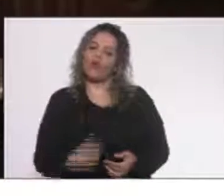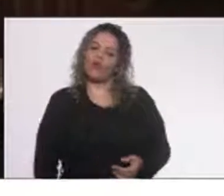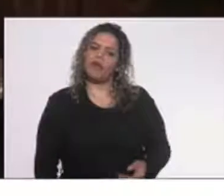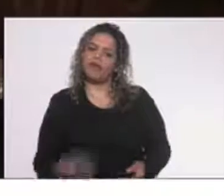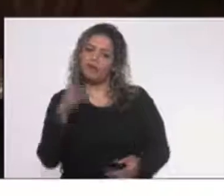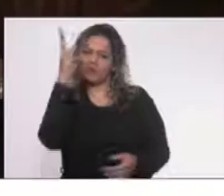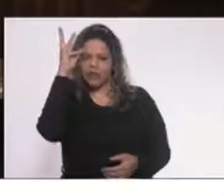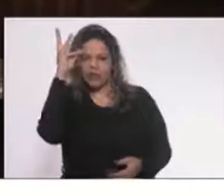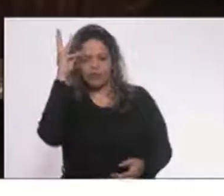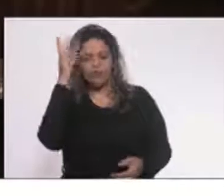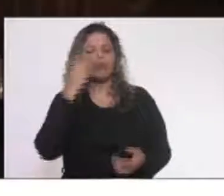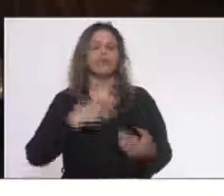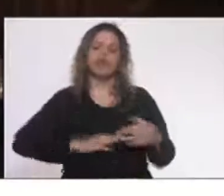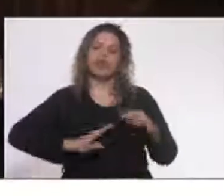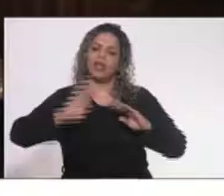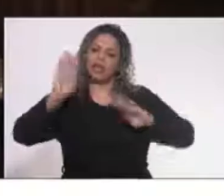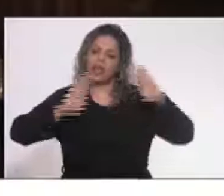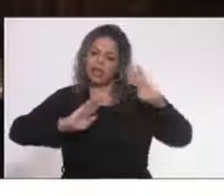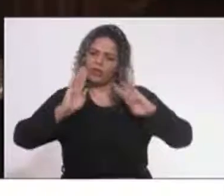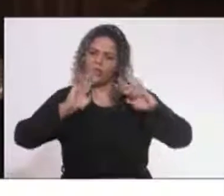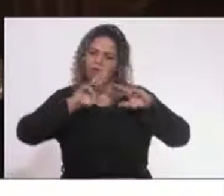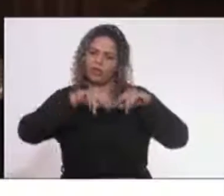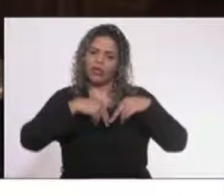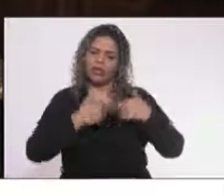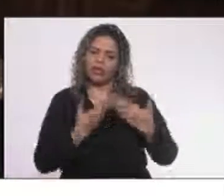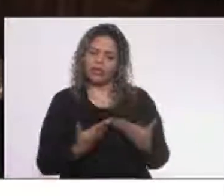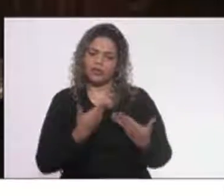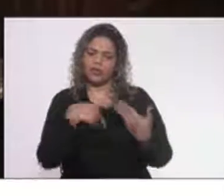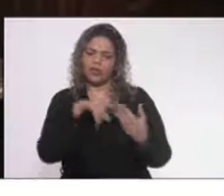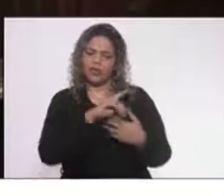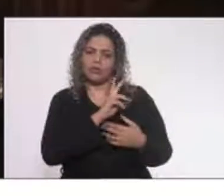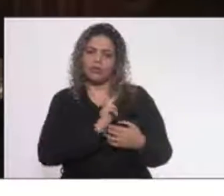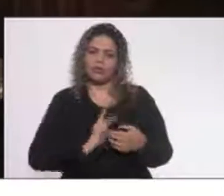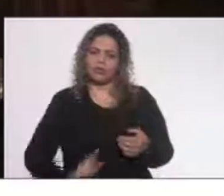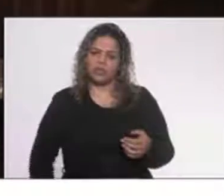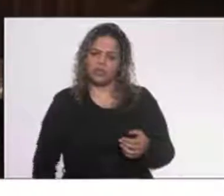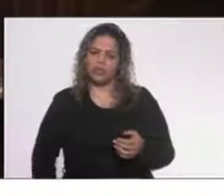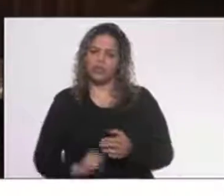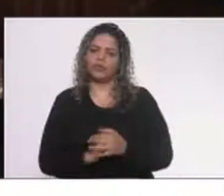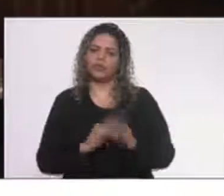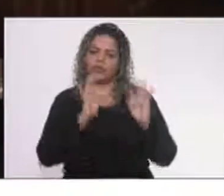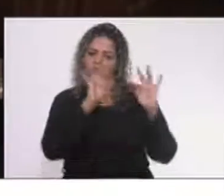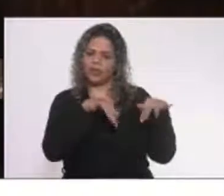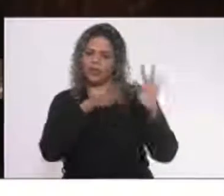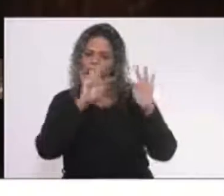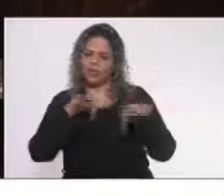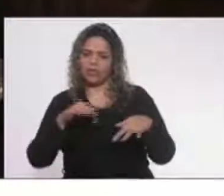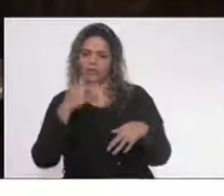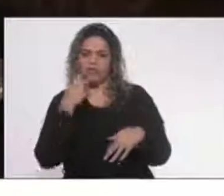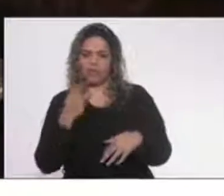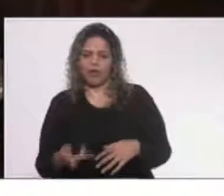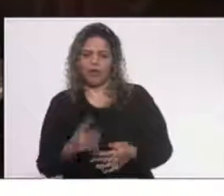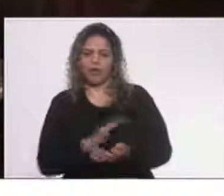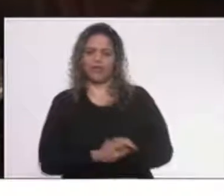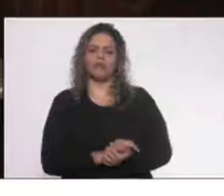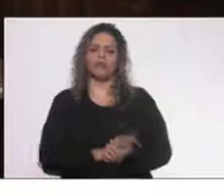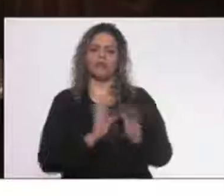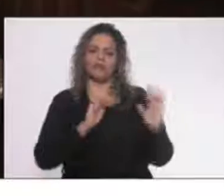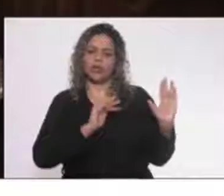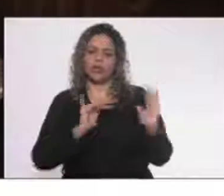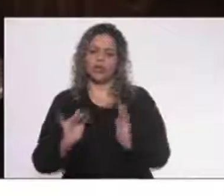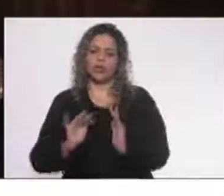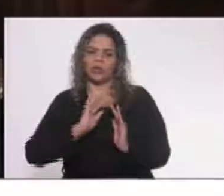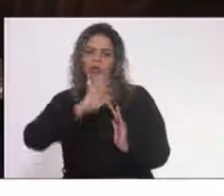foi eleito exclusivamente para isso. E aí, senhor presidente, finalizando a minha fala, trazer